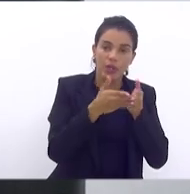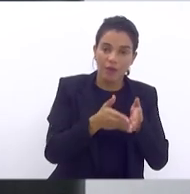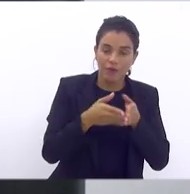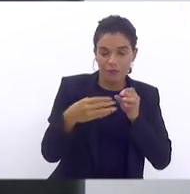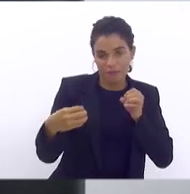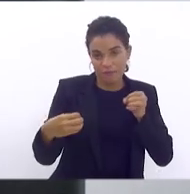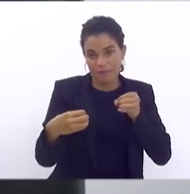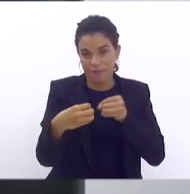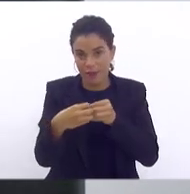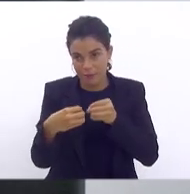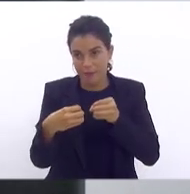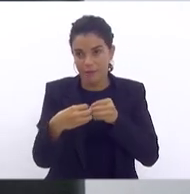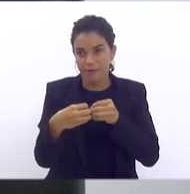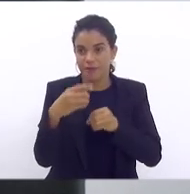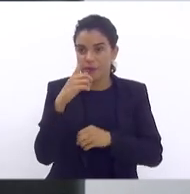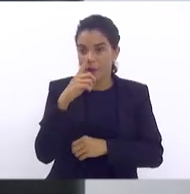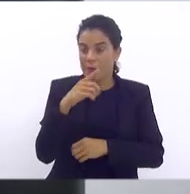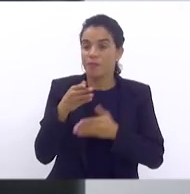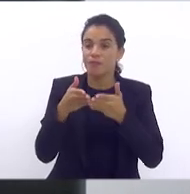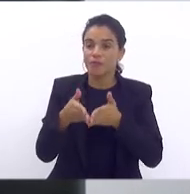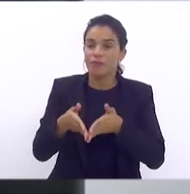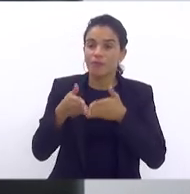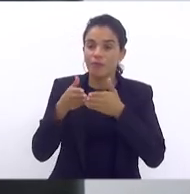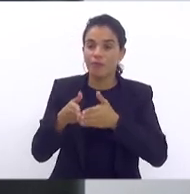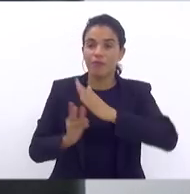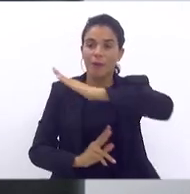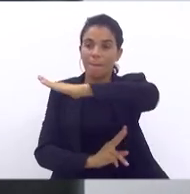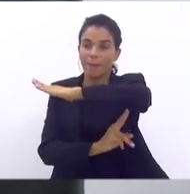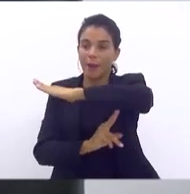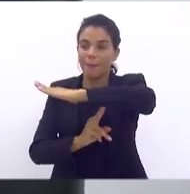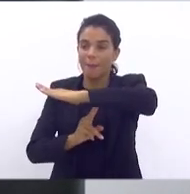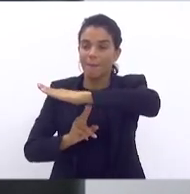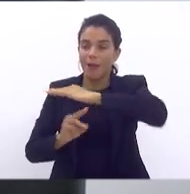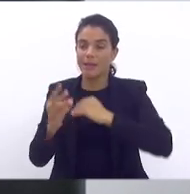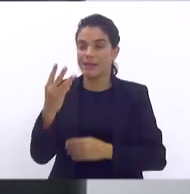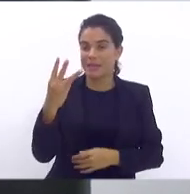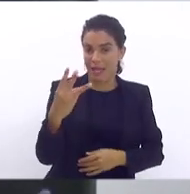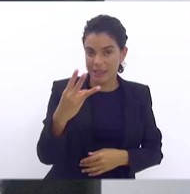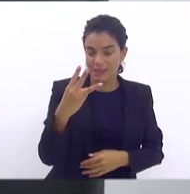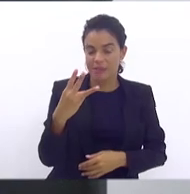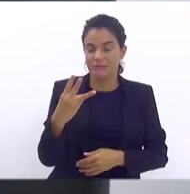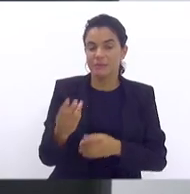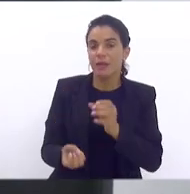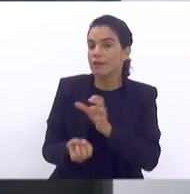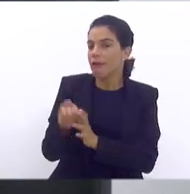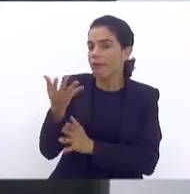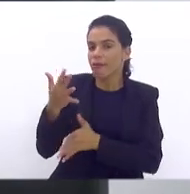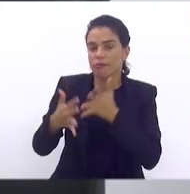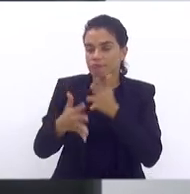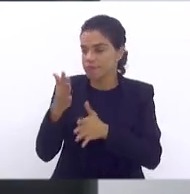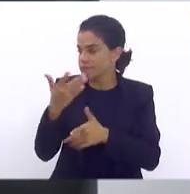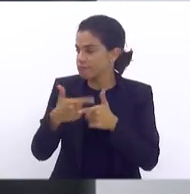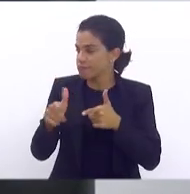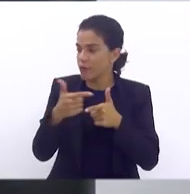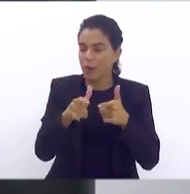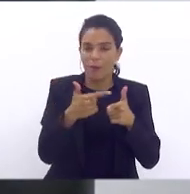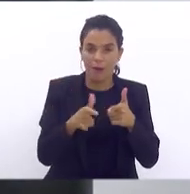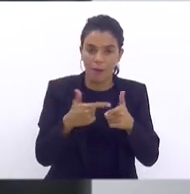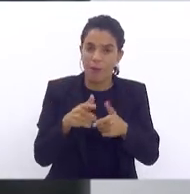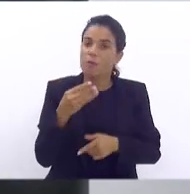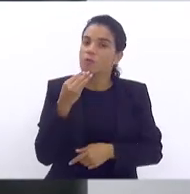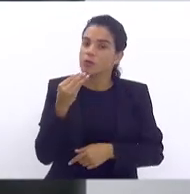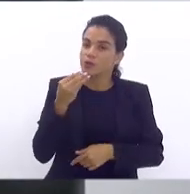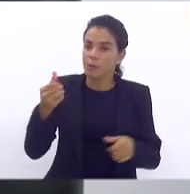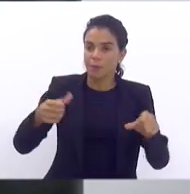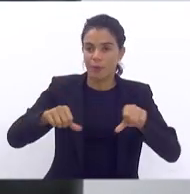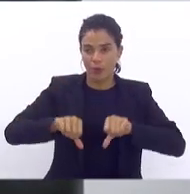próximo. O navio São Luís já atingiu 3 pilares da ponte de Niterói, causando grande transtorno à população e poderia ter sido muito pior. A